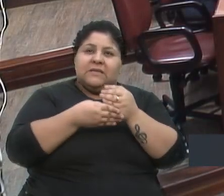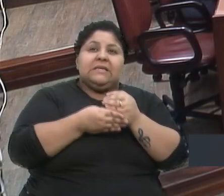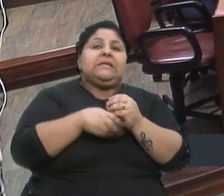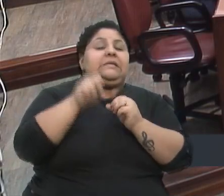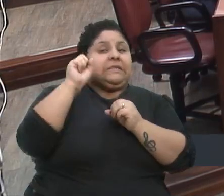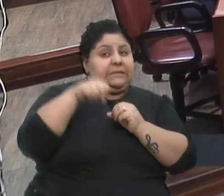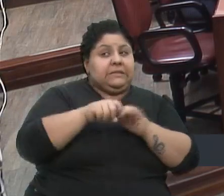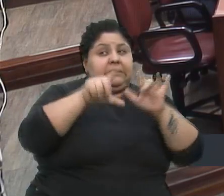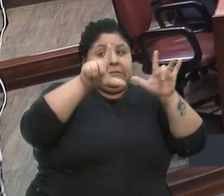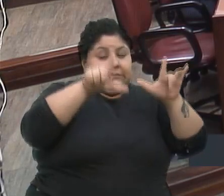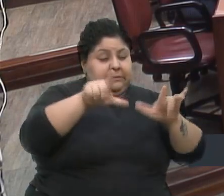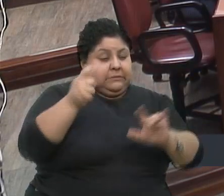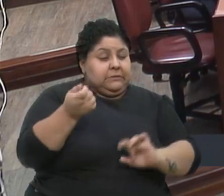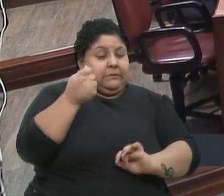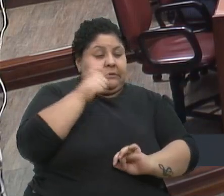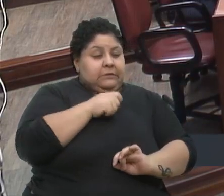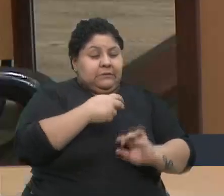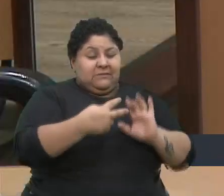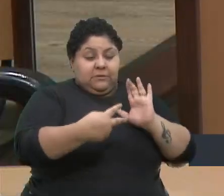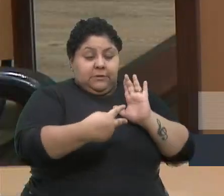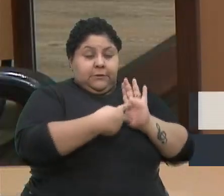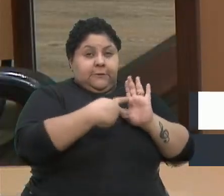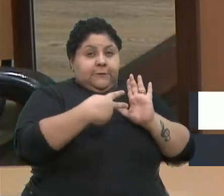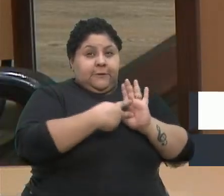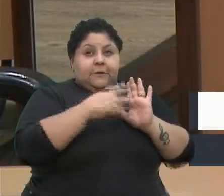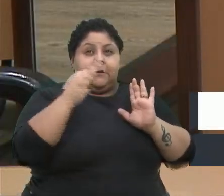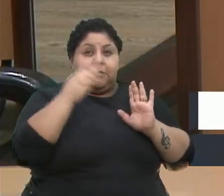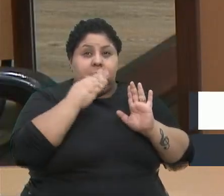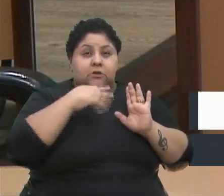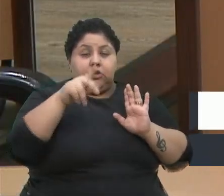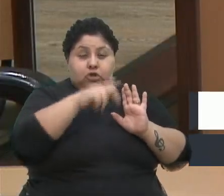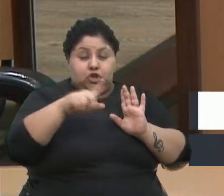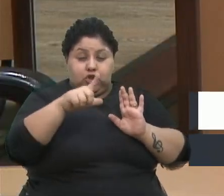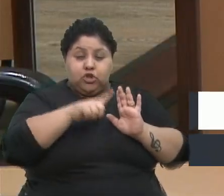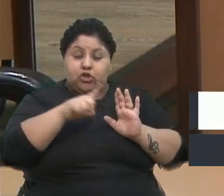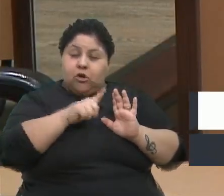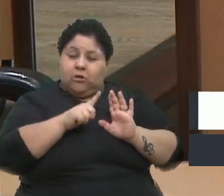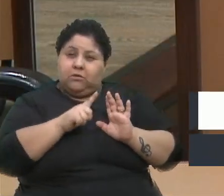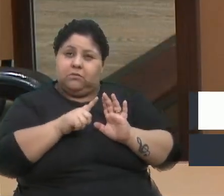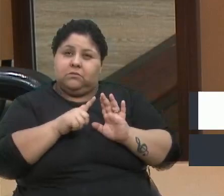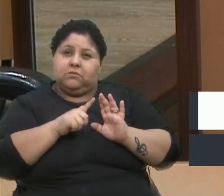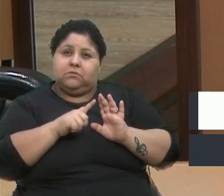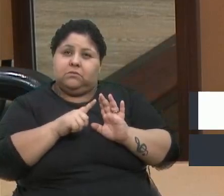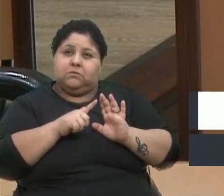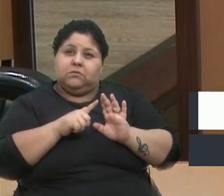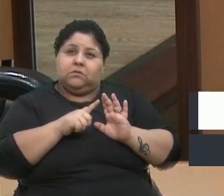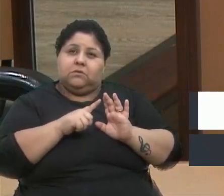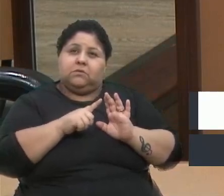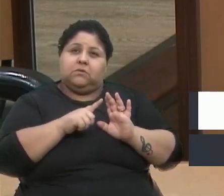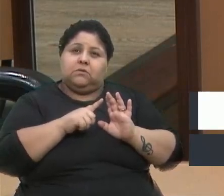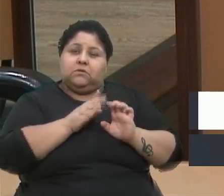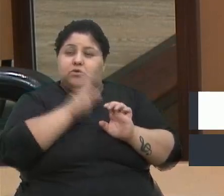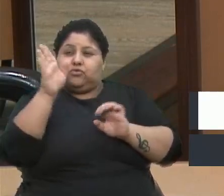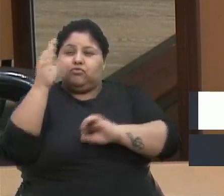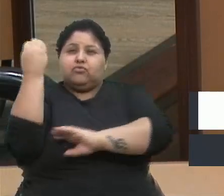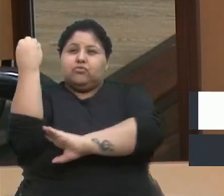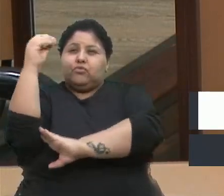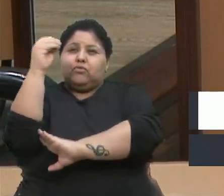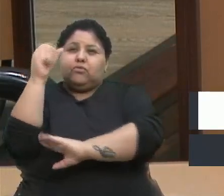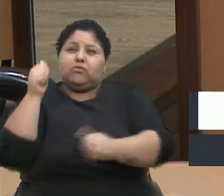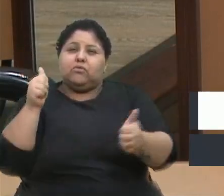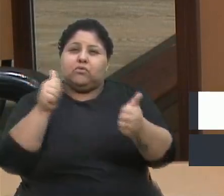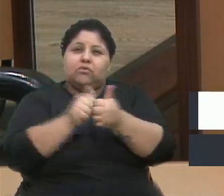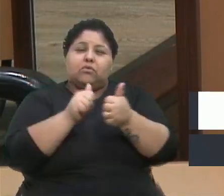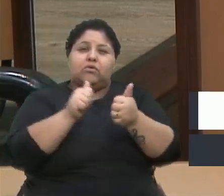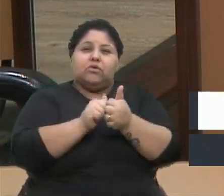realmente que necessita de uma atenção urgente. Nós estivemos, inclusive, em Porto Alegre, junto ao deputado